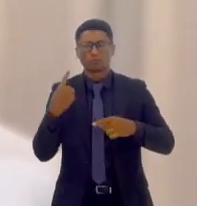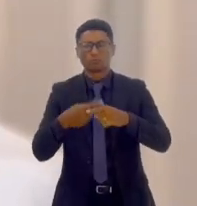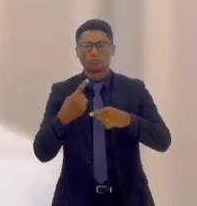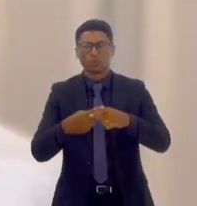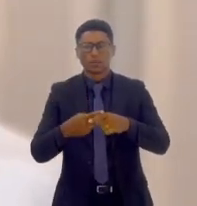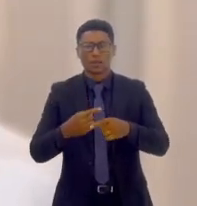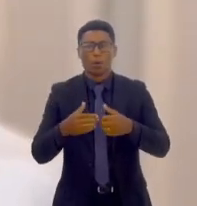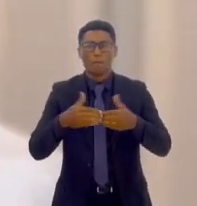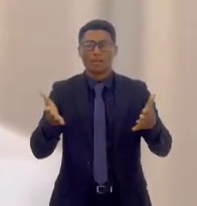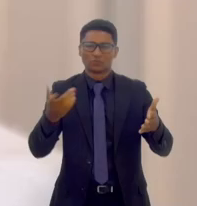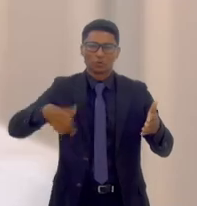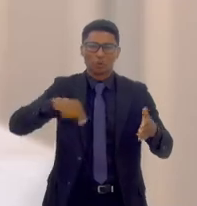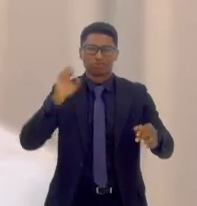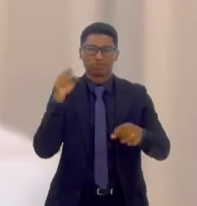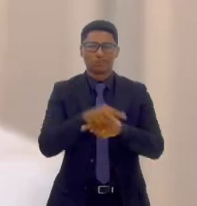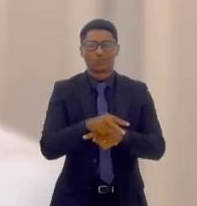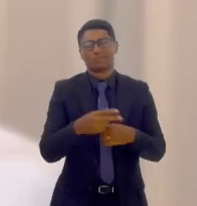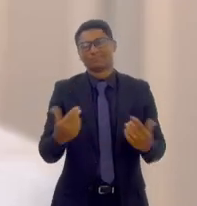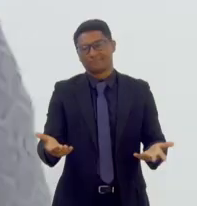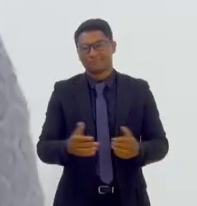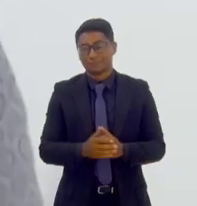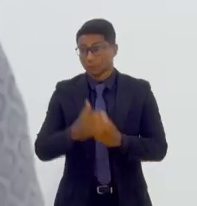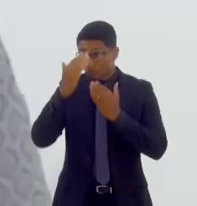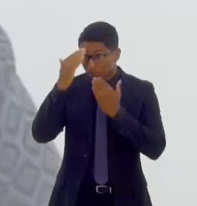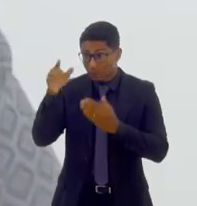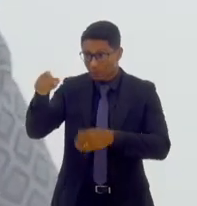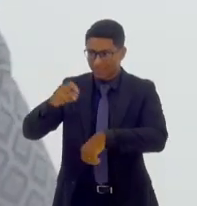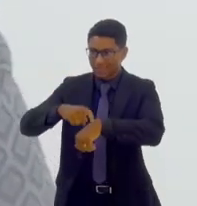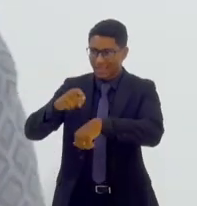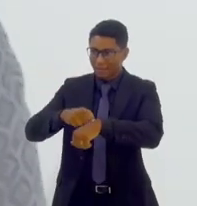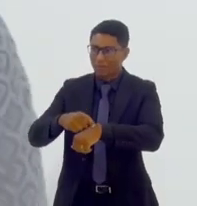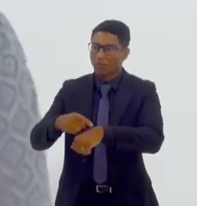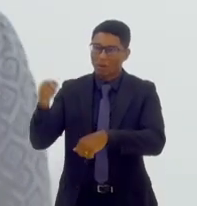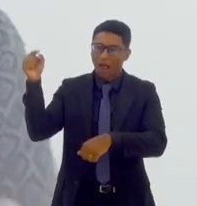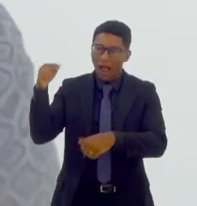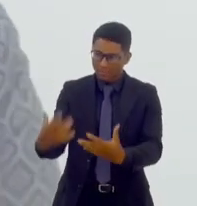ter feito parte dela desde o seu início. Presidente, obrigada